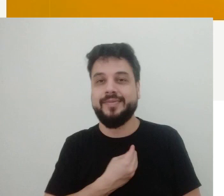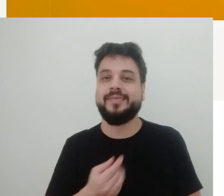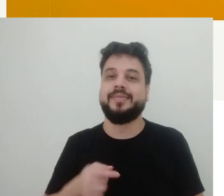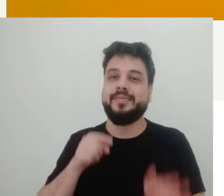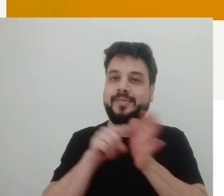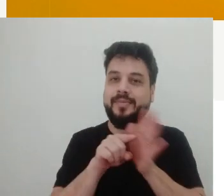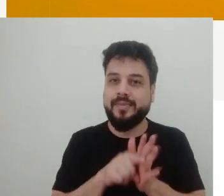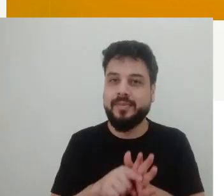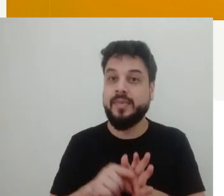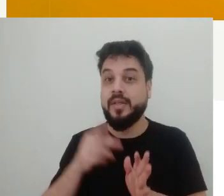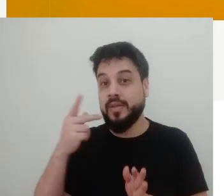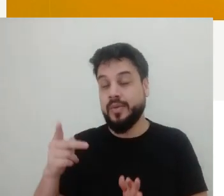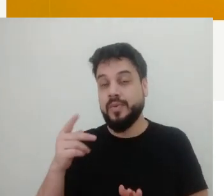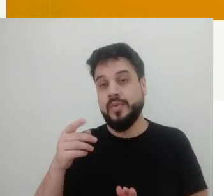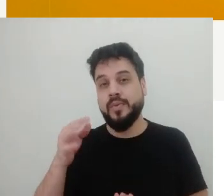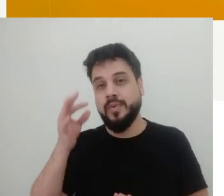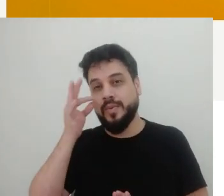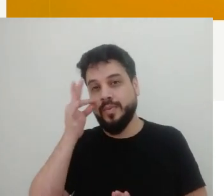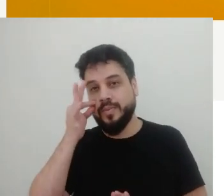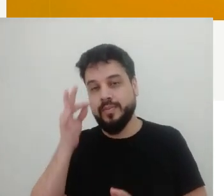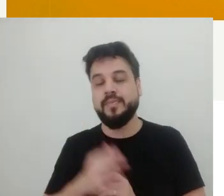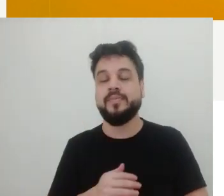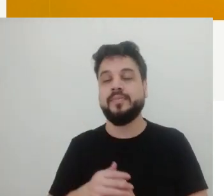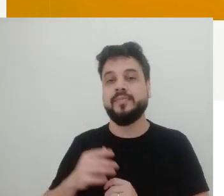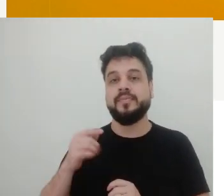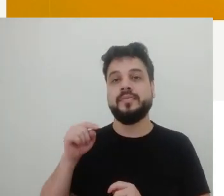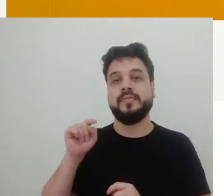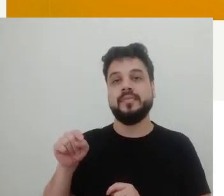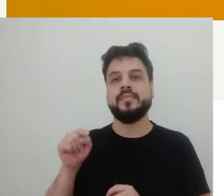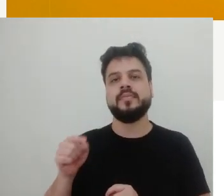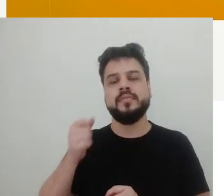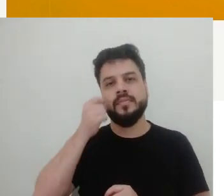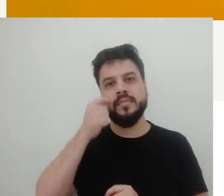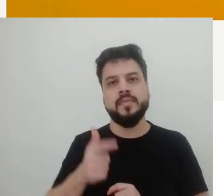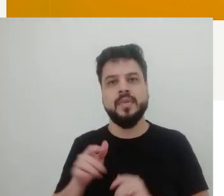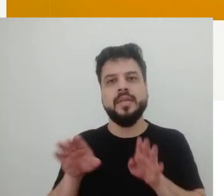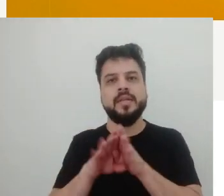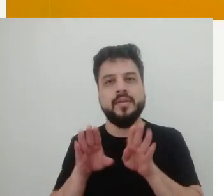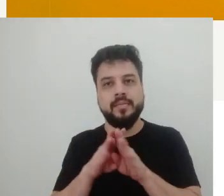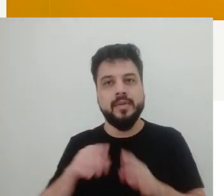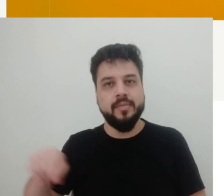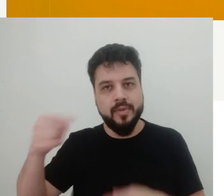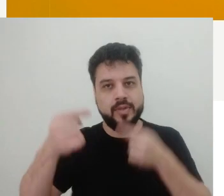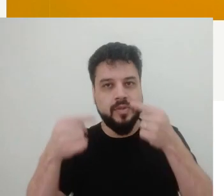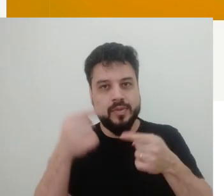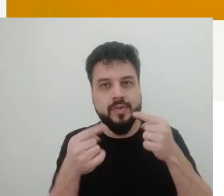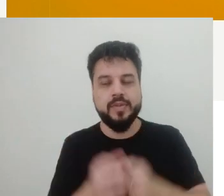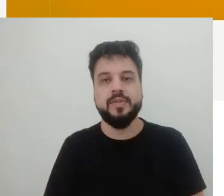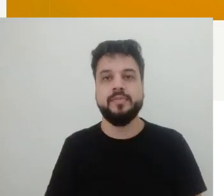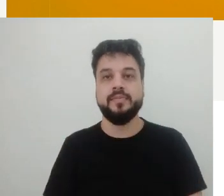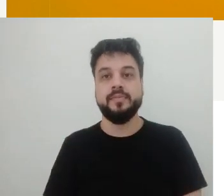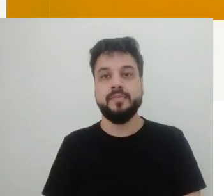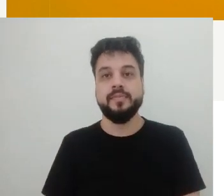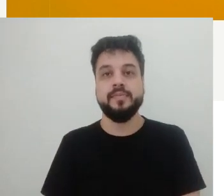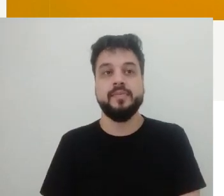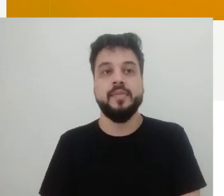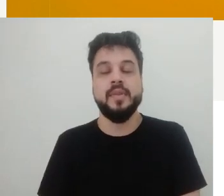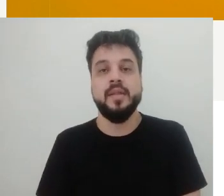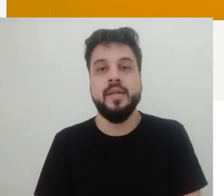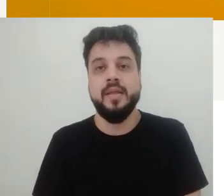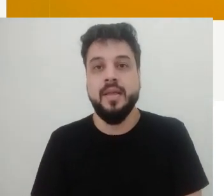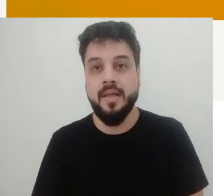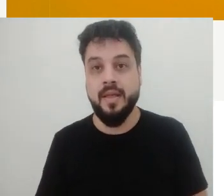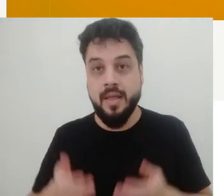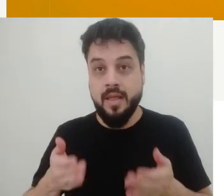professor Andréia. Deixa eu ler a sua apresentação, embora a Andréia seja mais do que conhecida